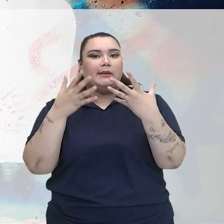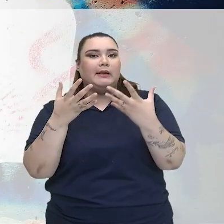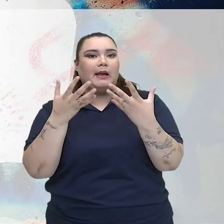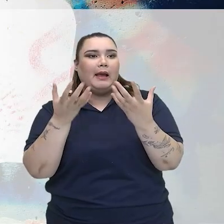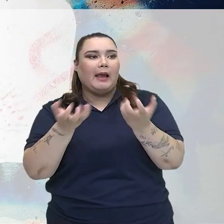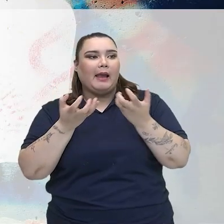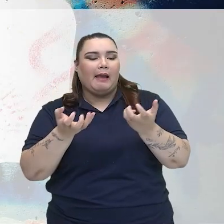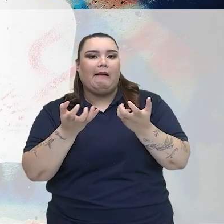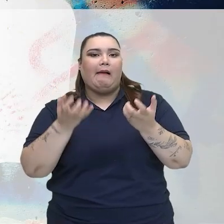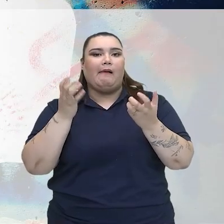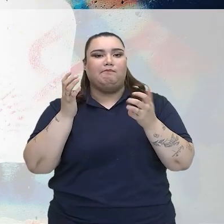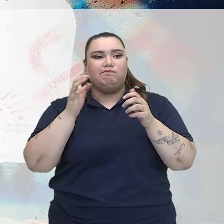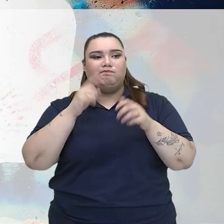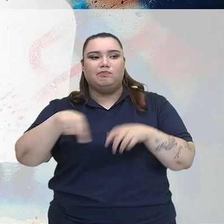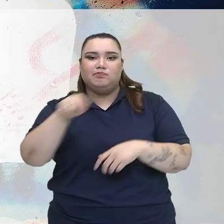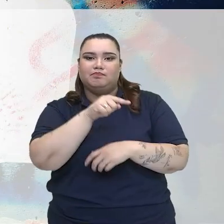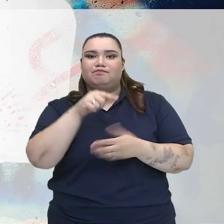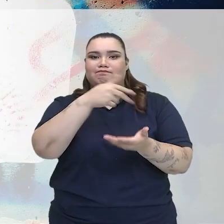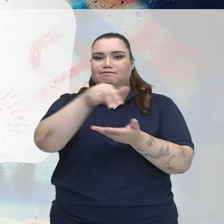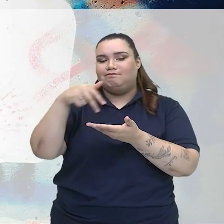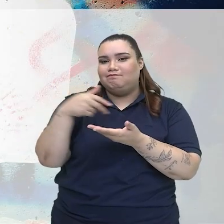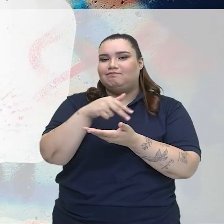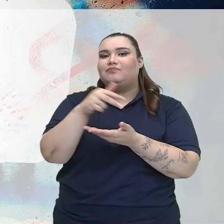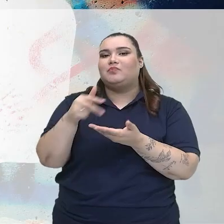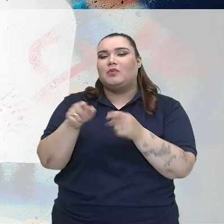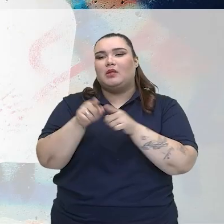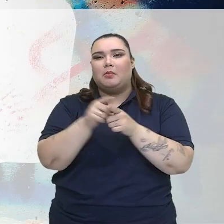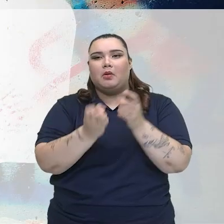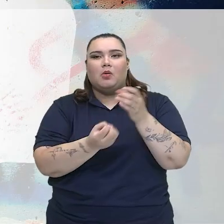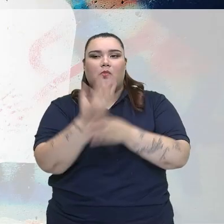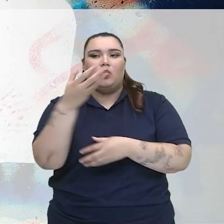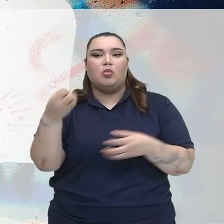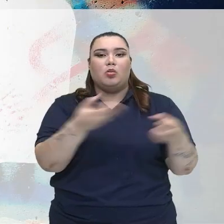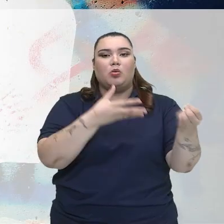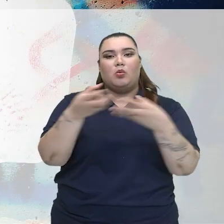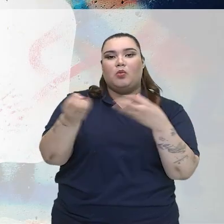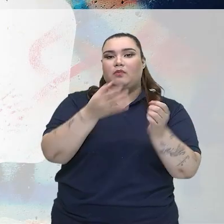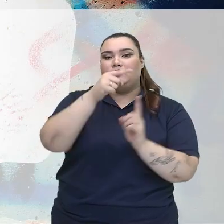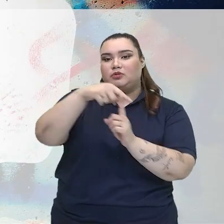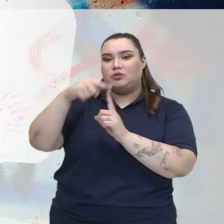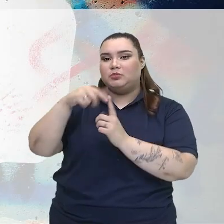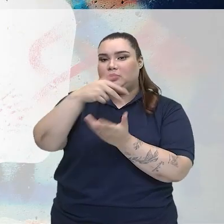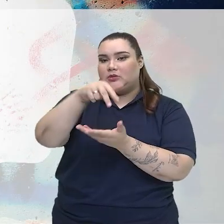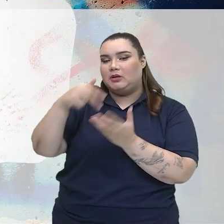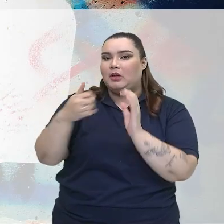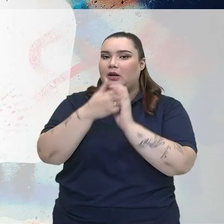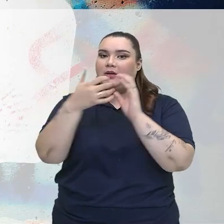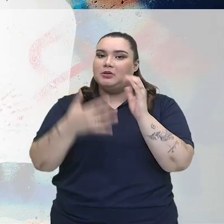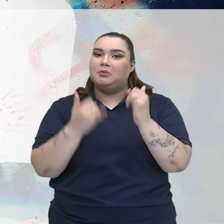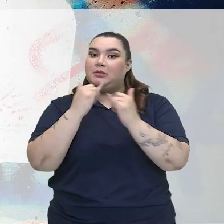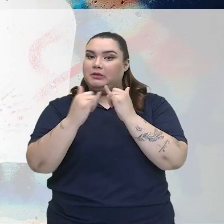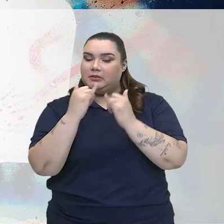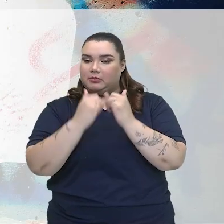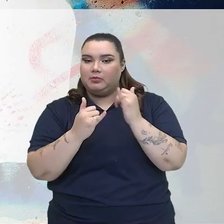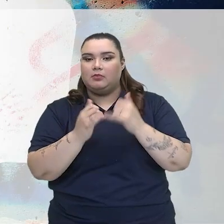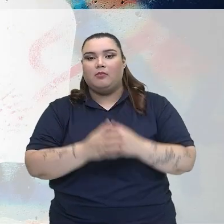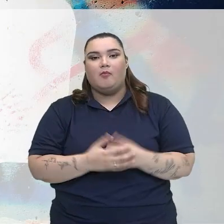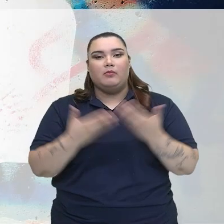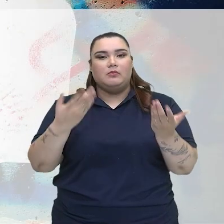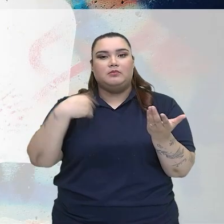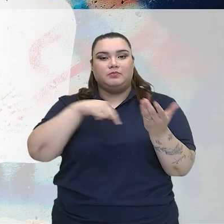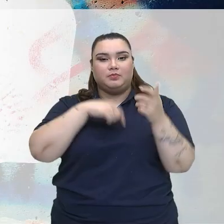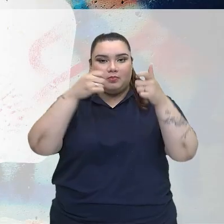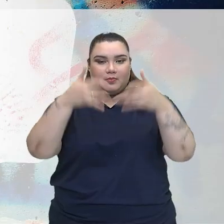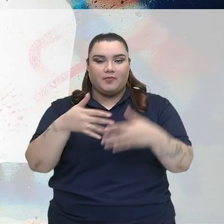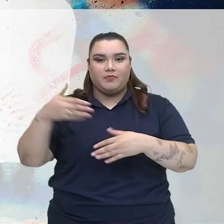que passaram também a ter o surgimento de novos estilos de dança com características semelhantes. E quando a gente fala de